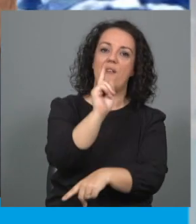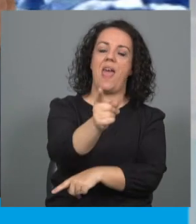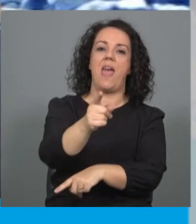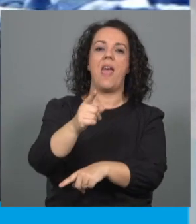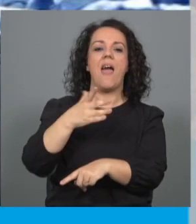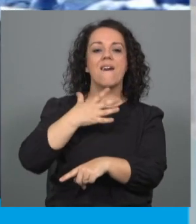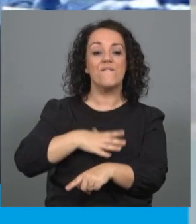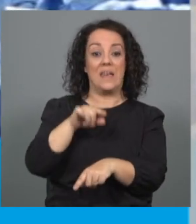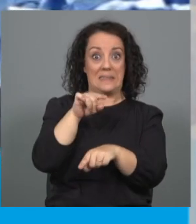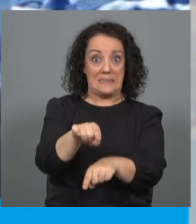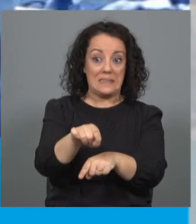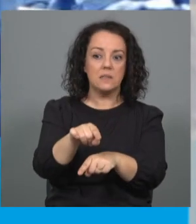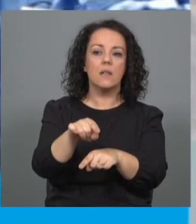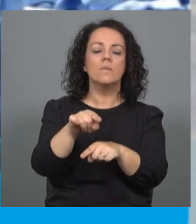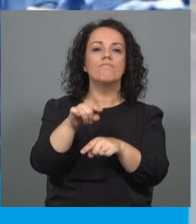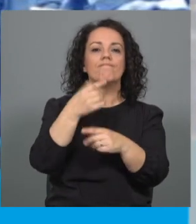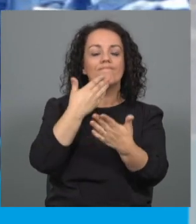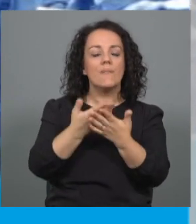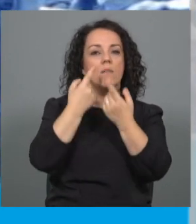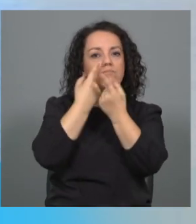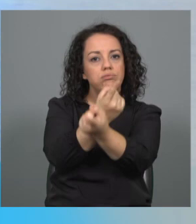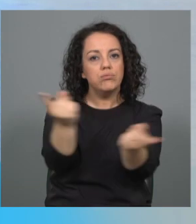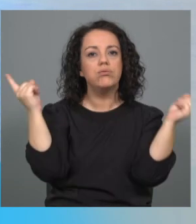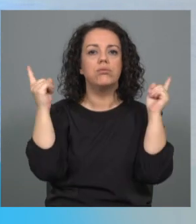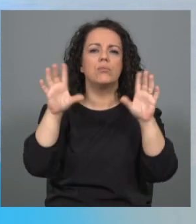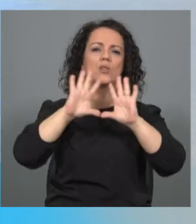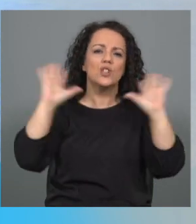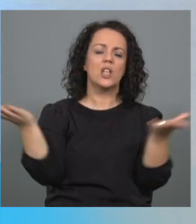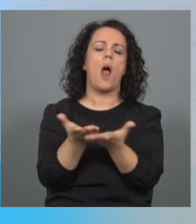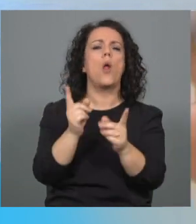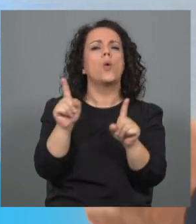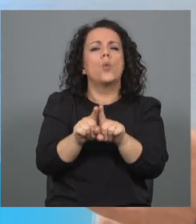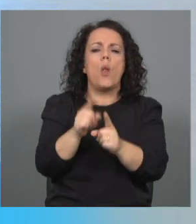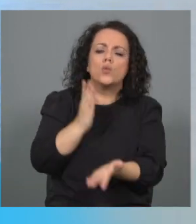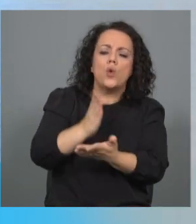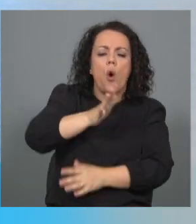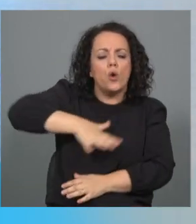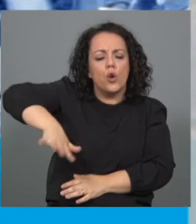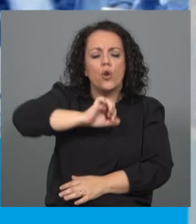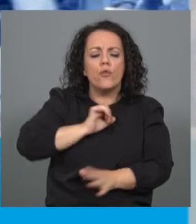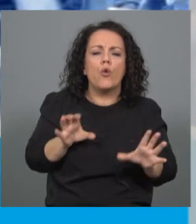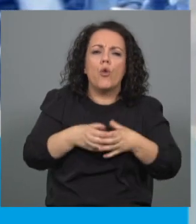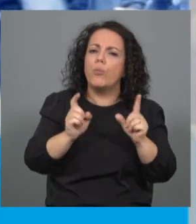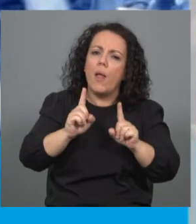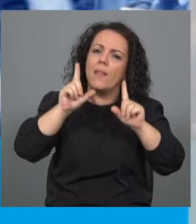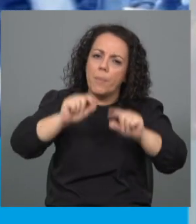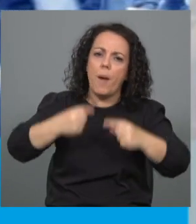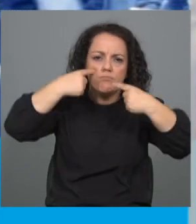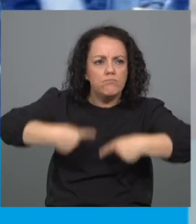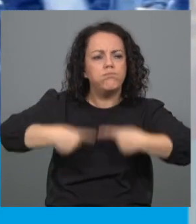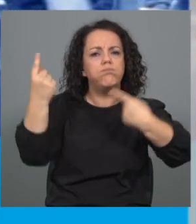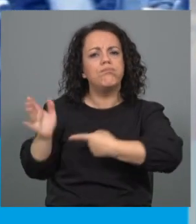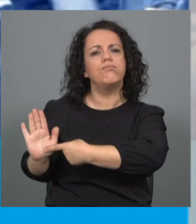público alargado, não apenas voltado para a nossa comunidade crente, mas voltado também para fora. Eu penso que isto é um